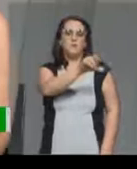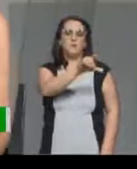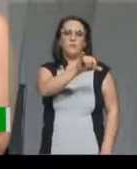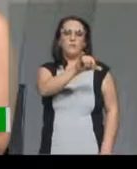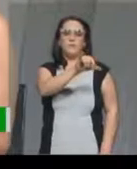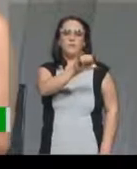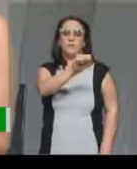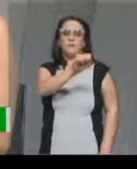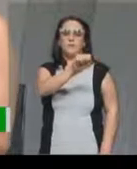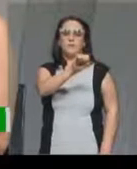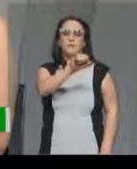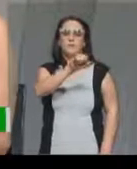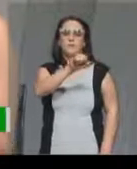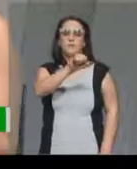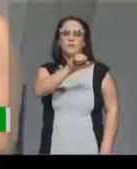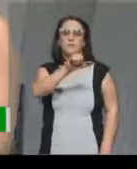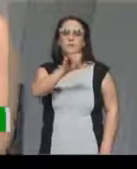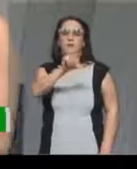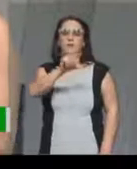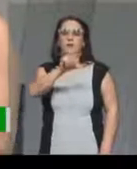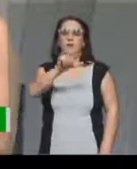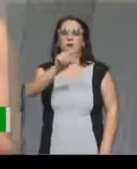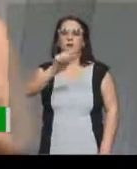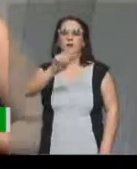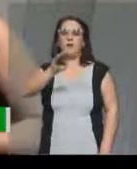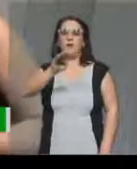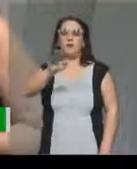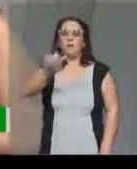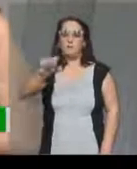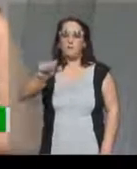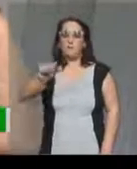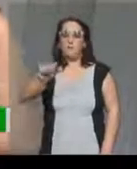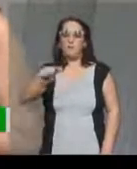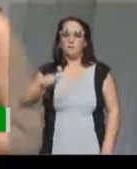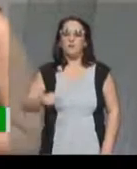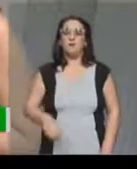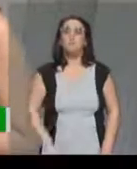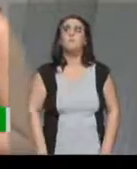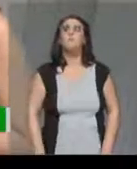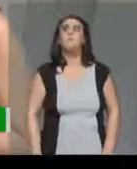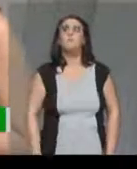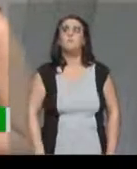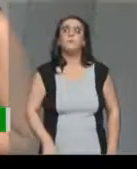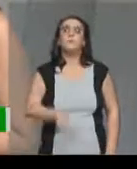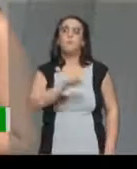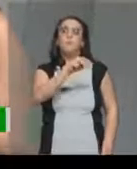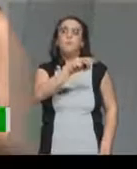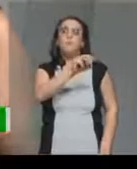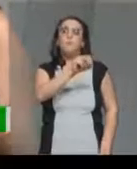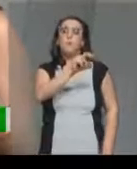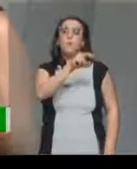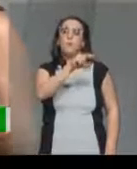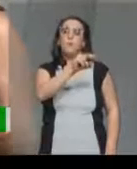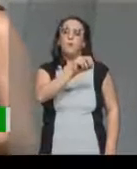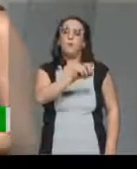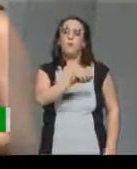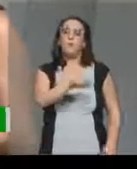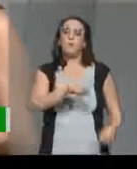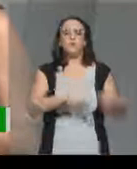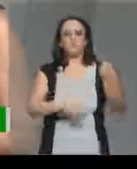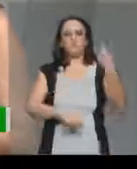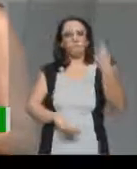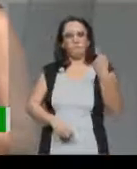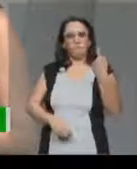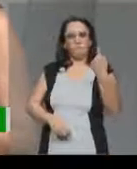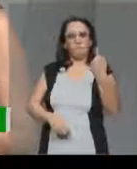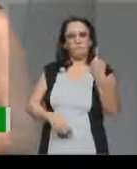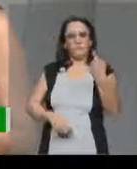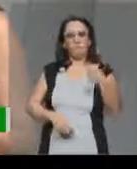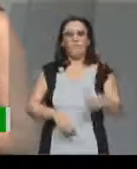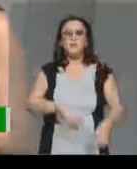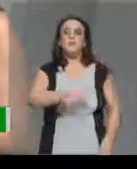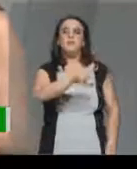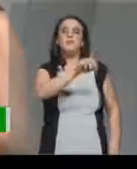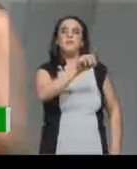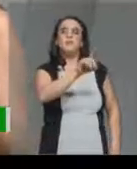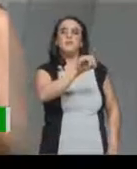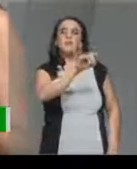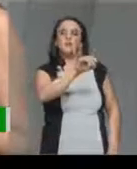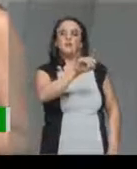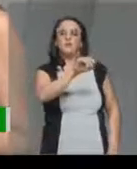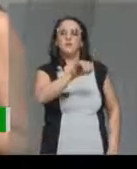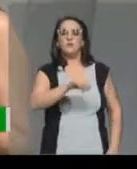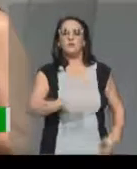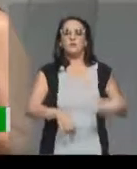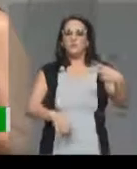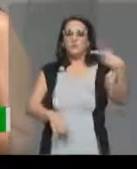classificação, né? Monossílaba é uma só, dissílabas são 2, trissílabas são 3. O poli não significa 4,